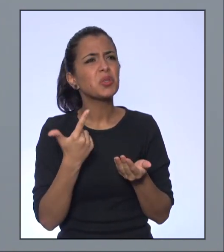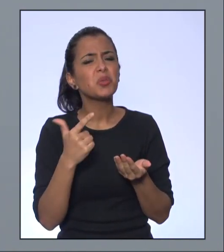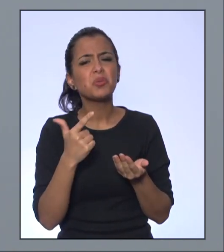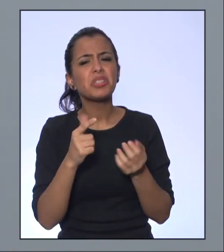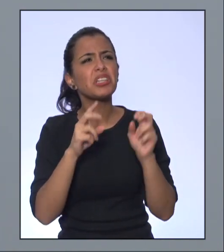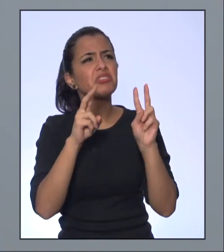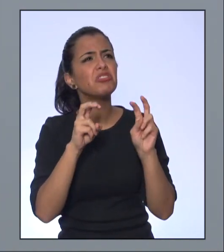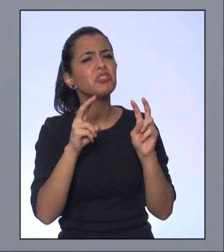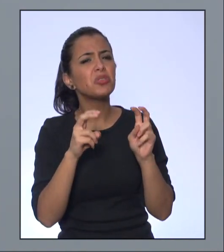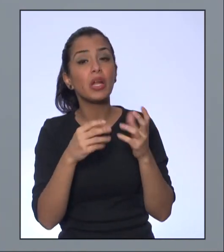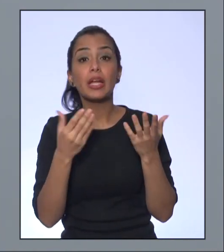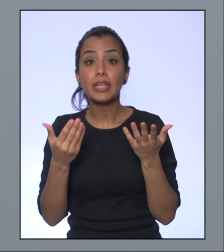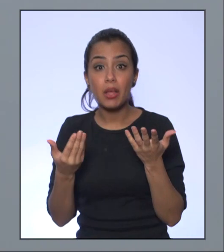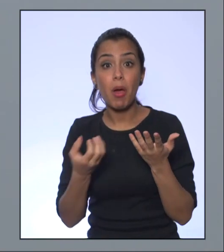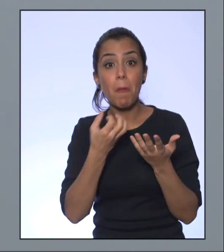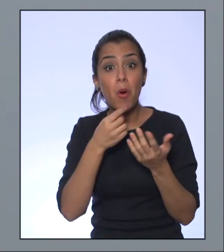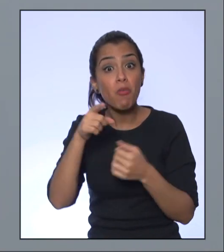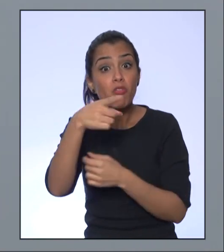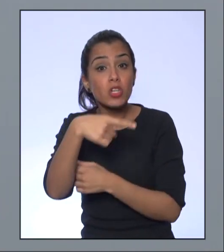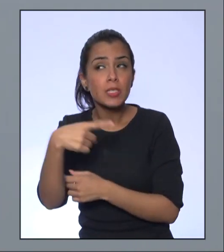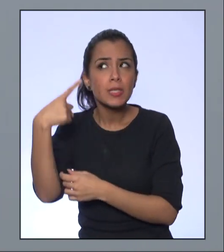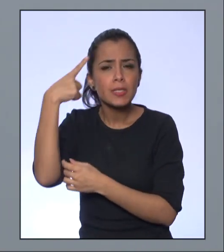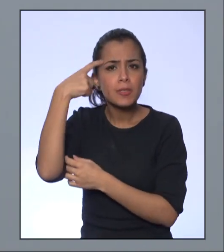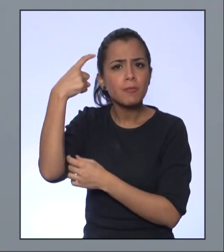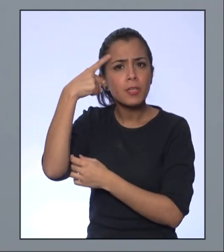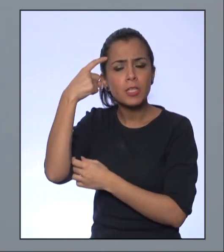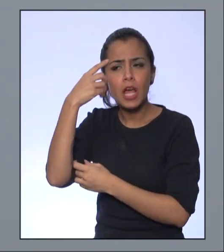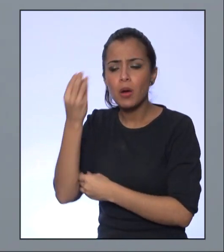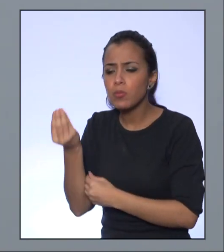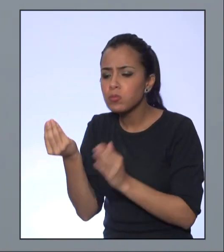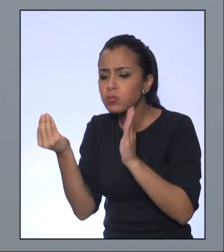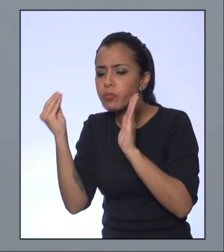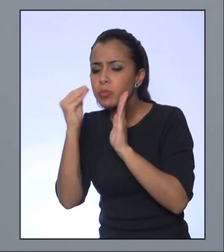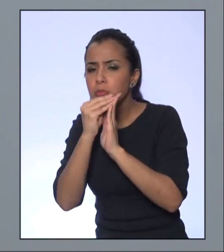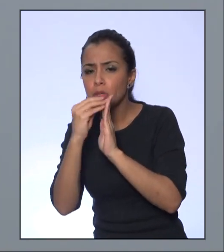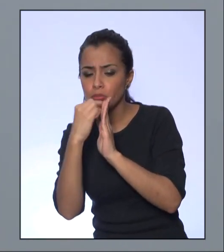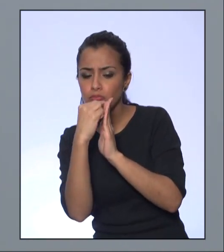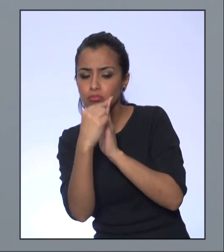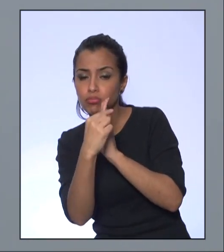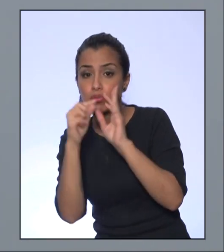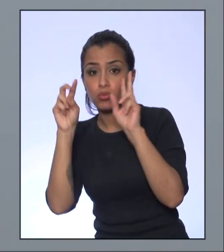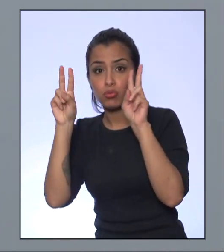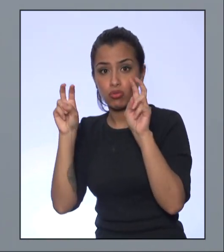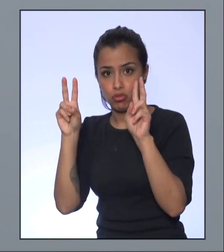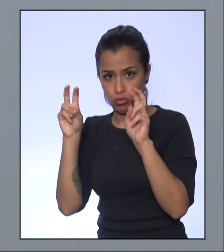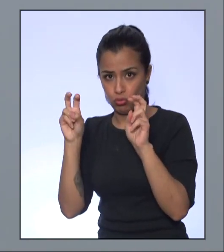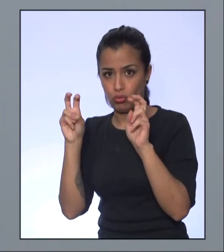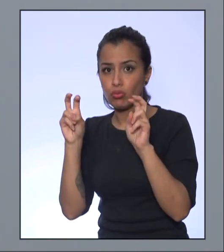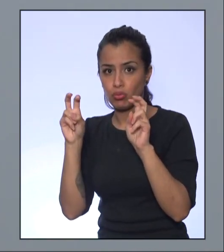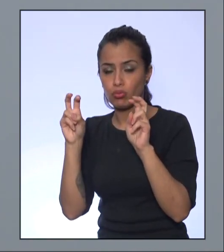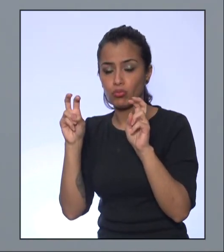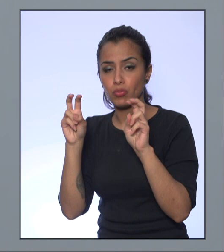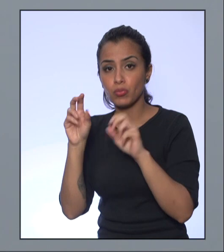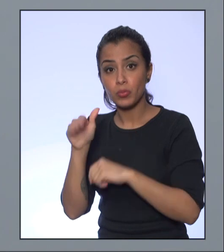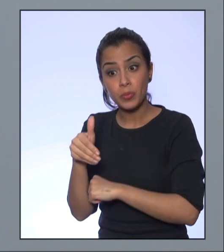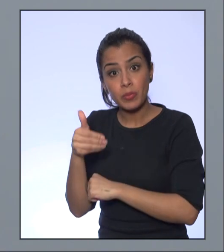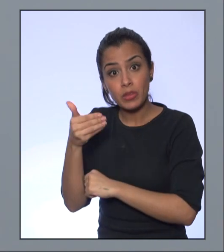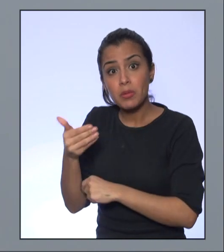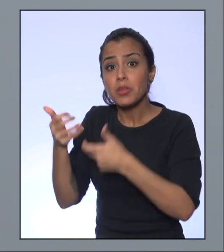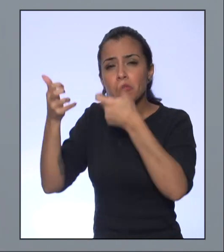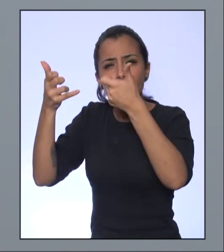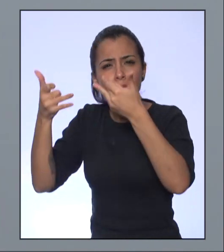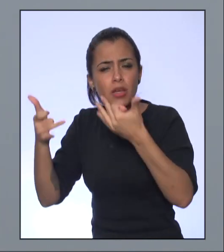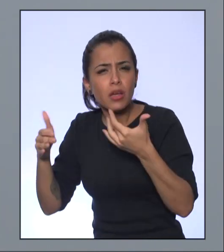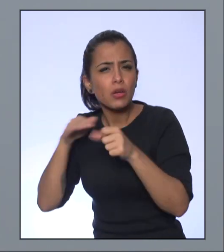título. Tá, então a ideia é vocês criarem um título para esse mapa. Num segundo momento, vocês vão conversar